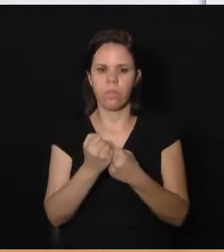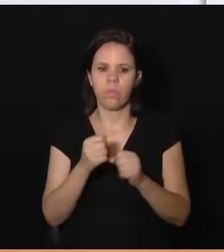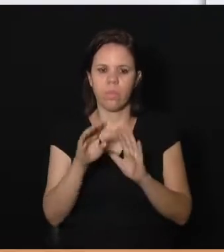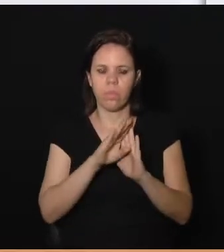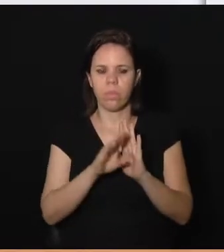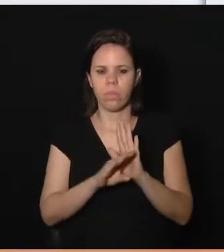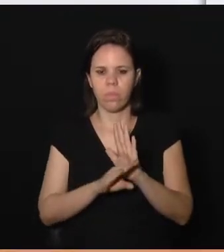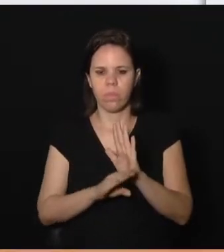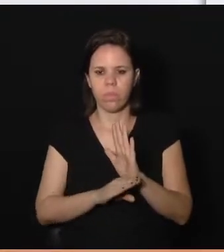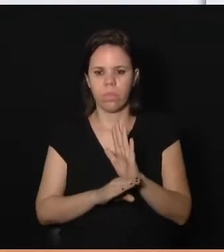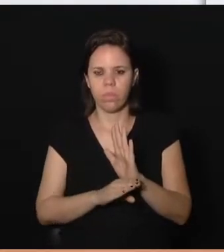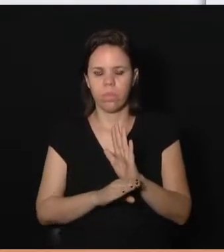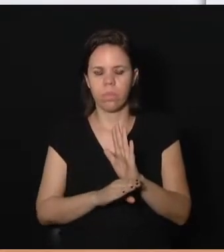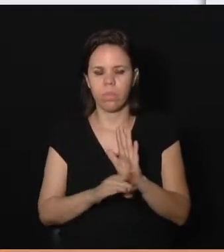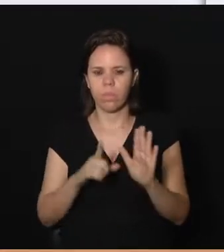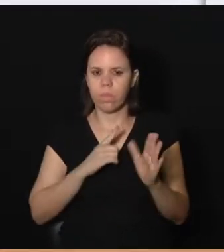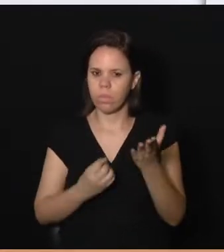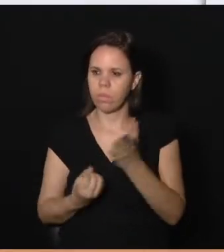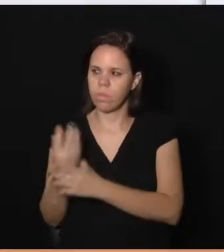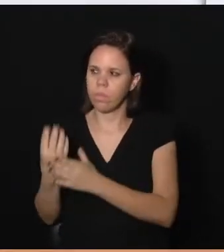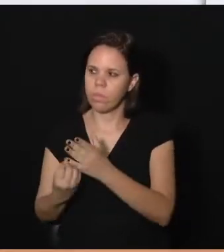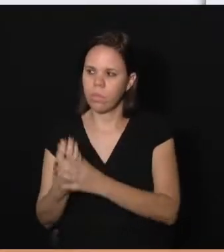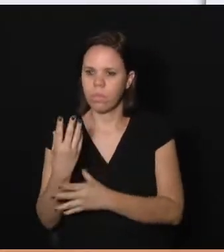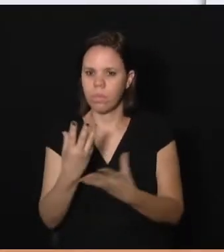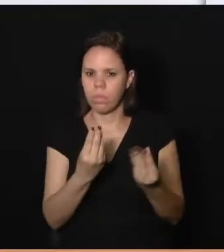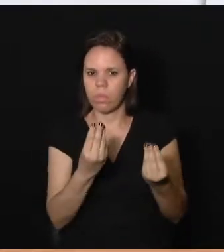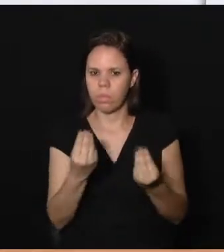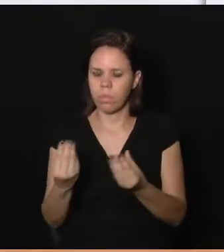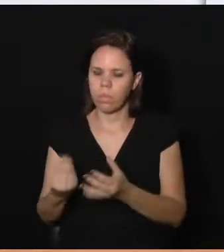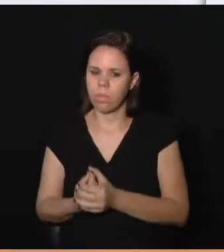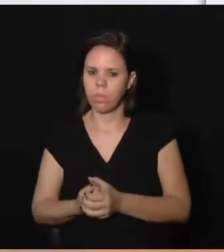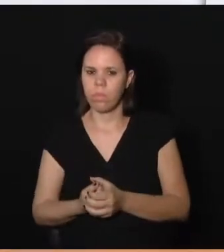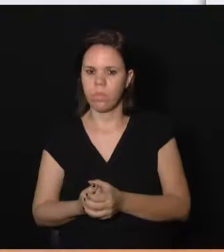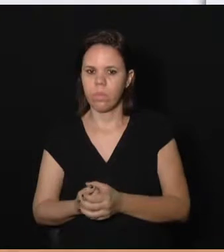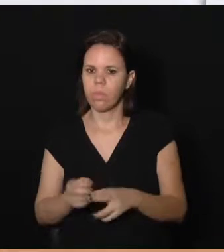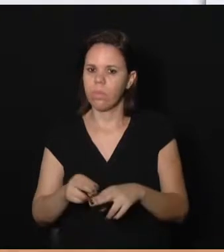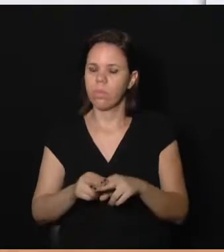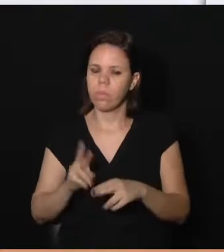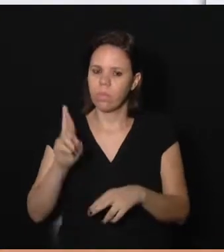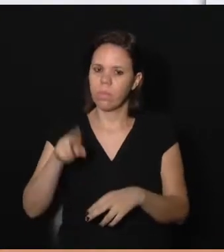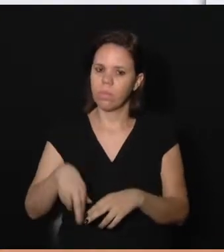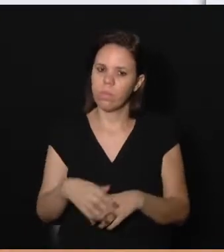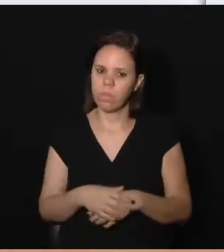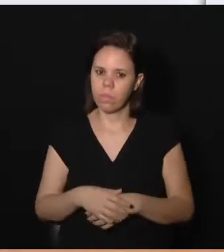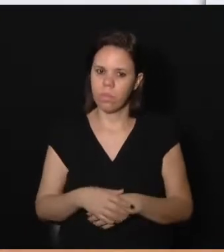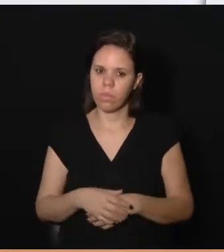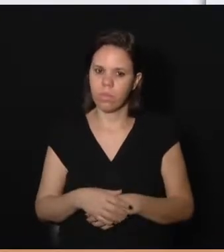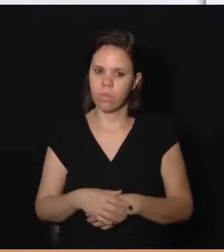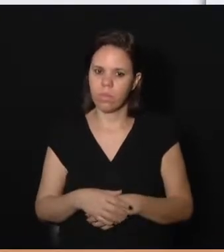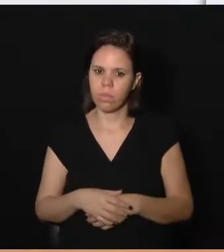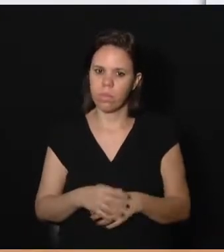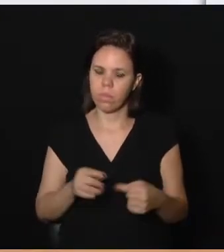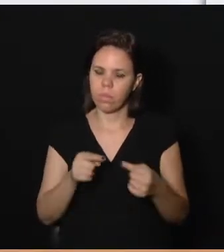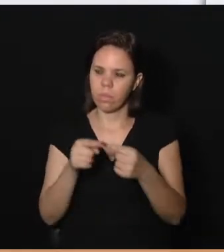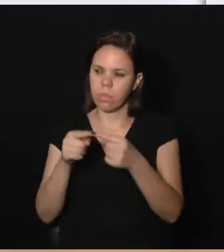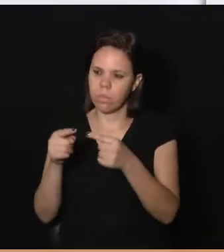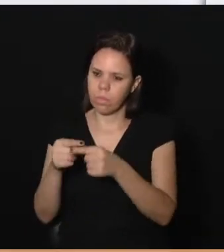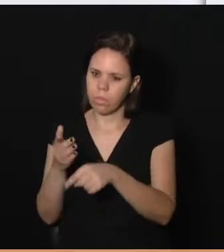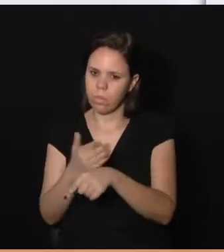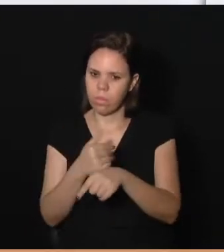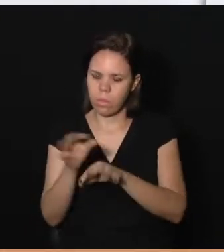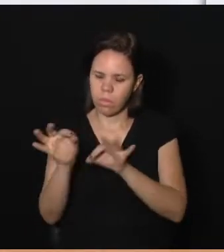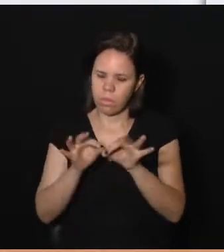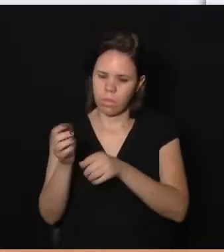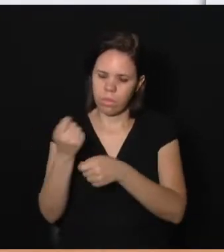programas que eles estão acontecendo muito em razão esses alinhamentos prévios.